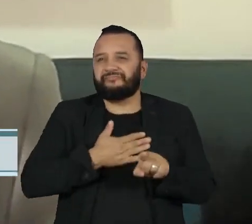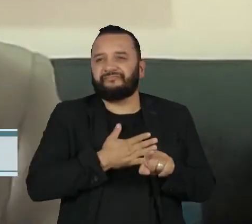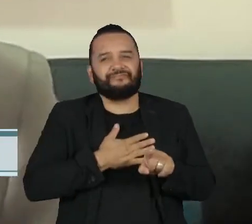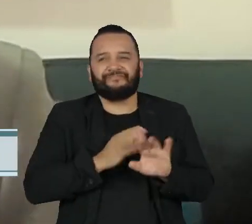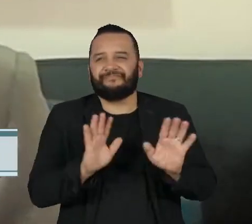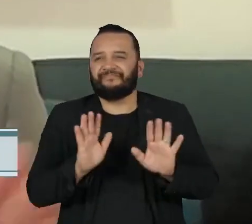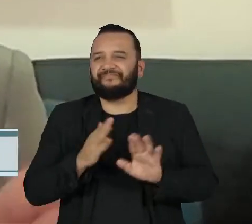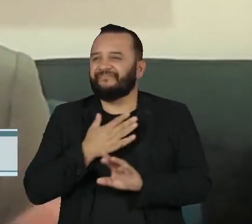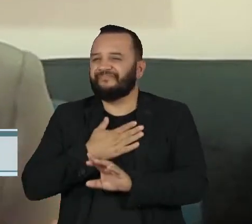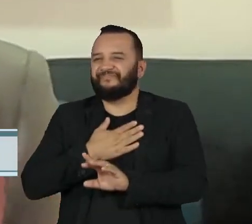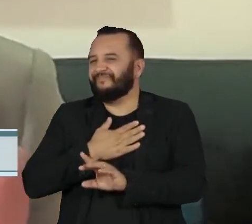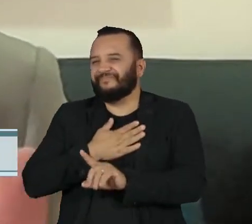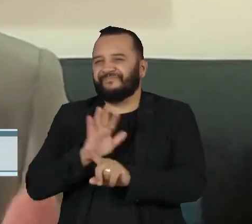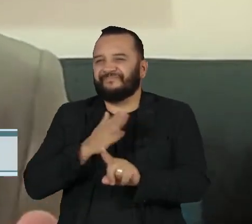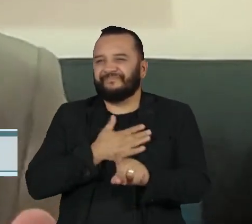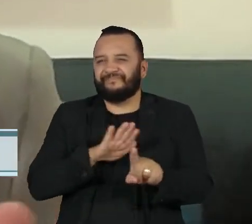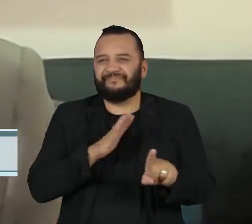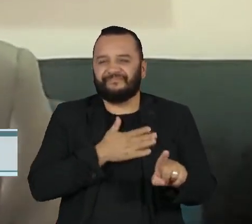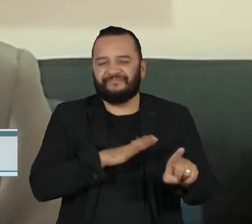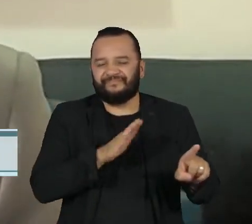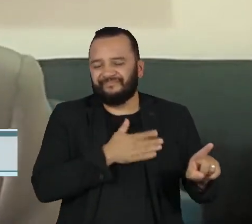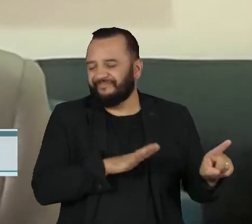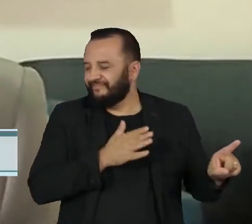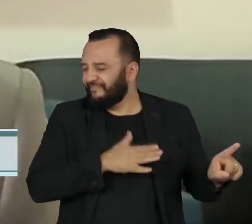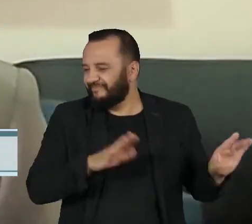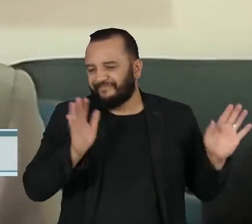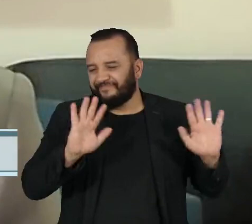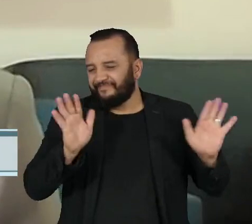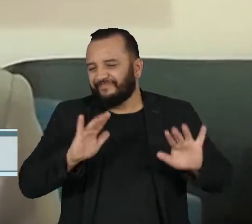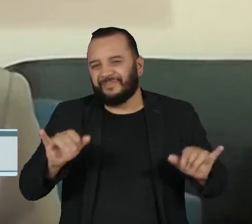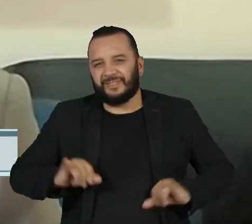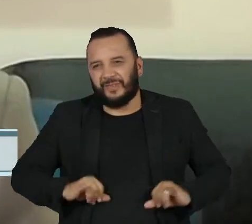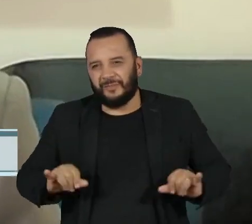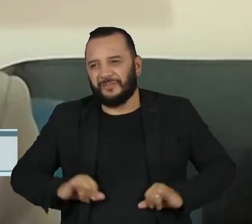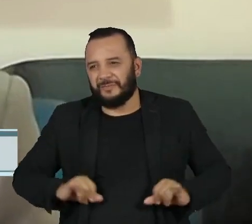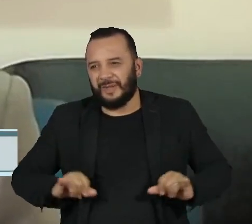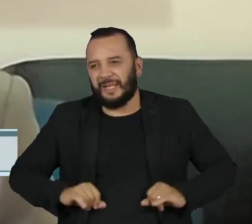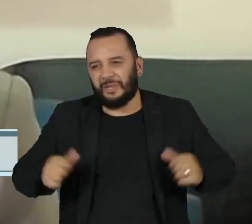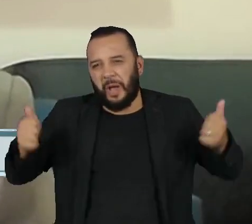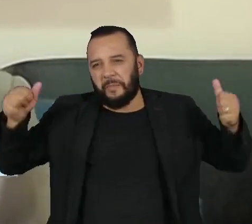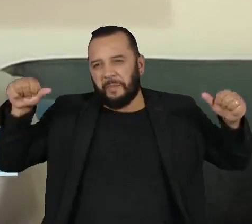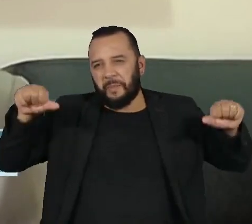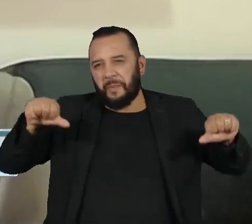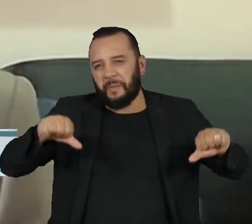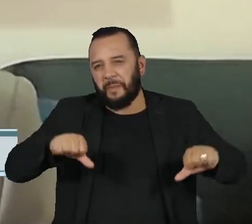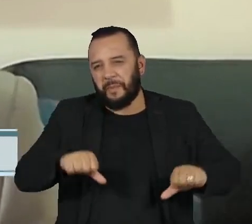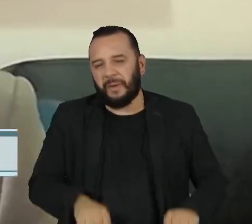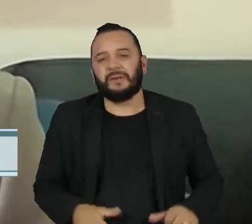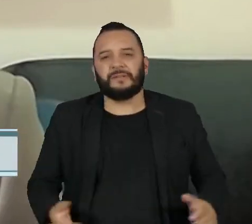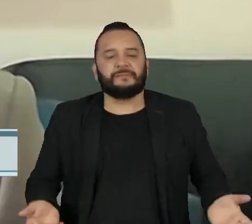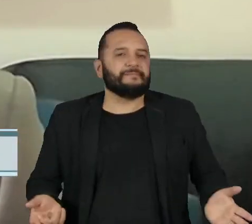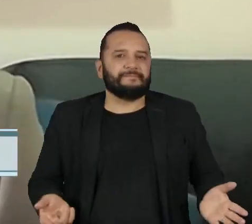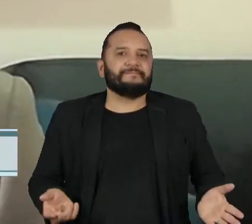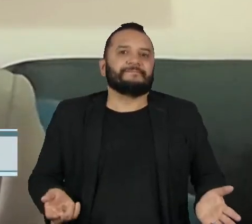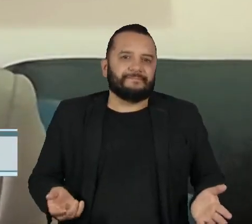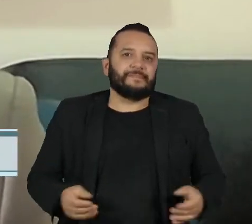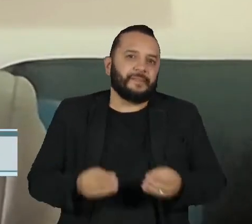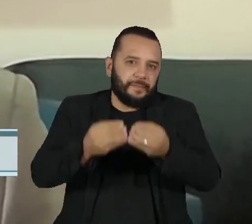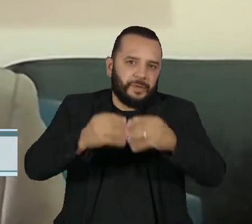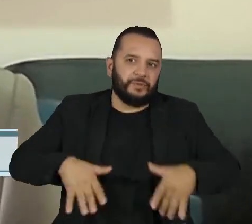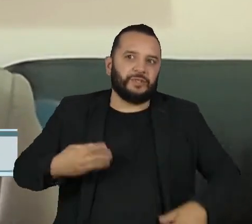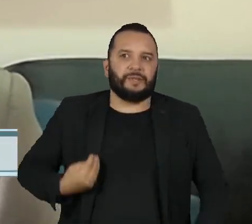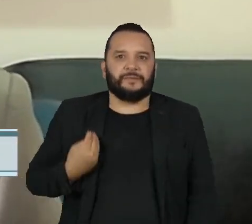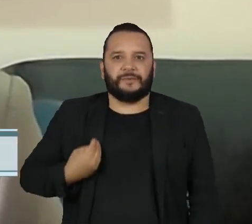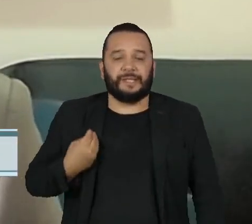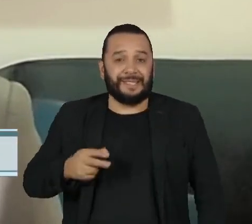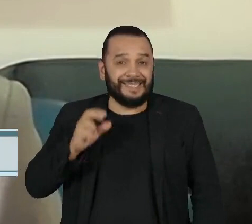vai cursando, né, com o tempo, com muito sofrimento para aquela pessoa e um impacto significativo na vida. Então,